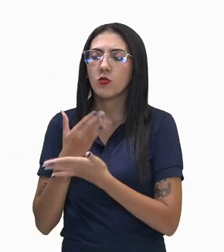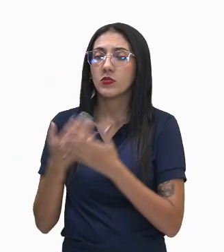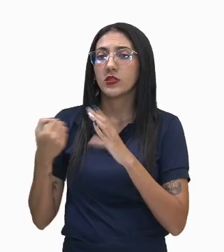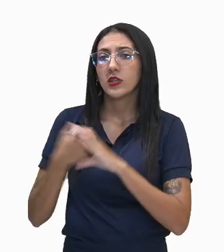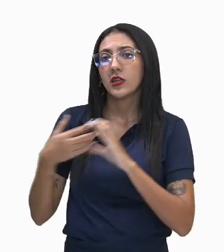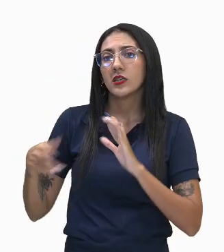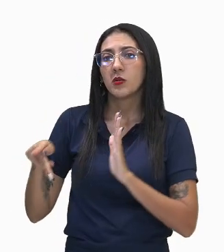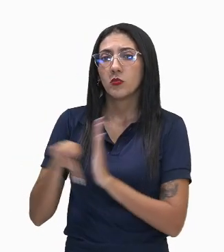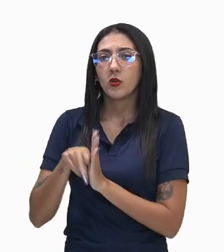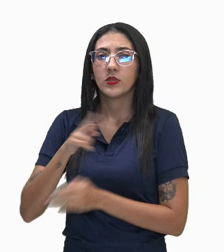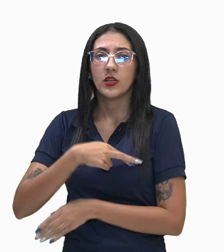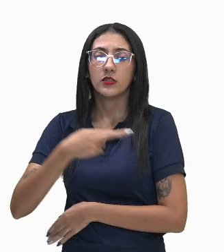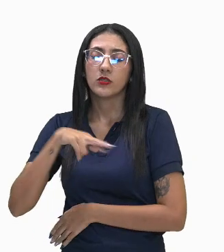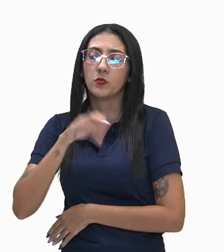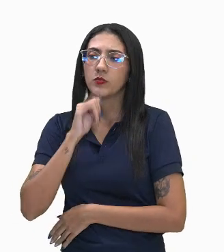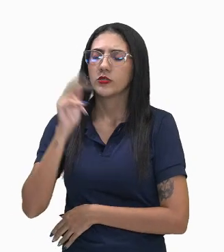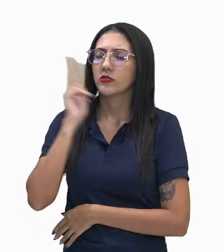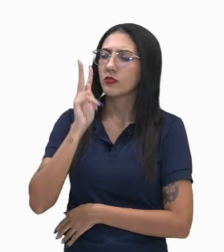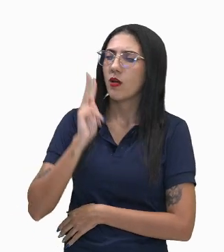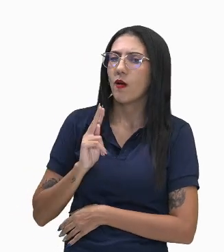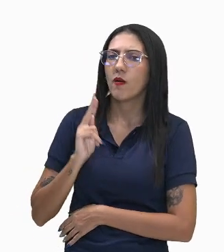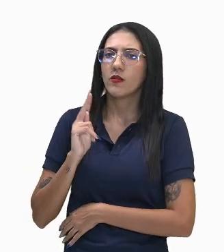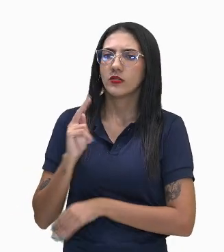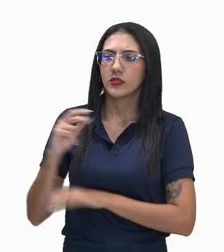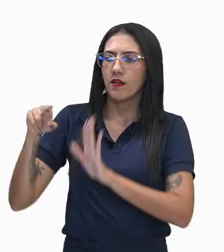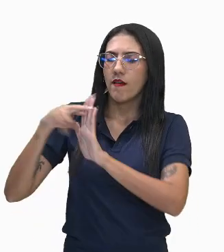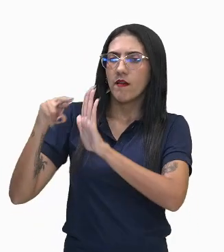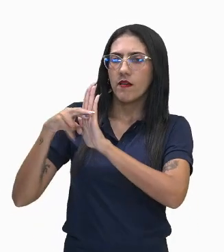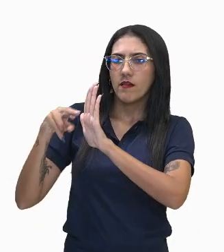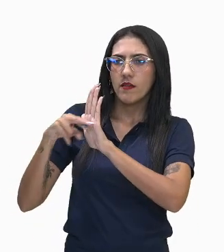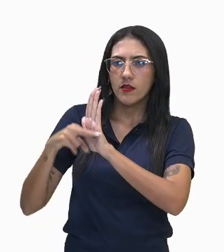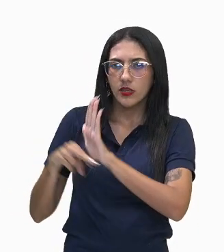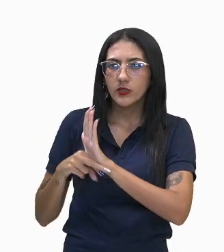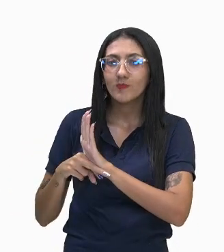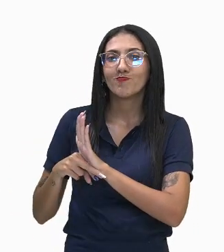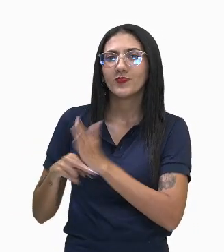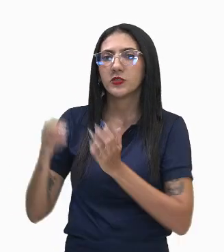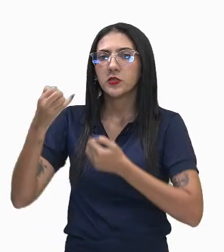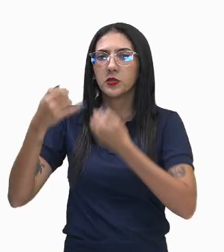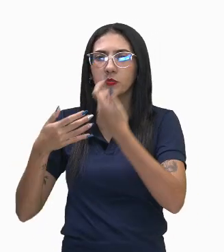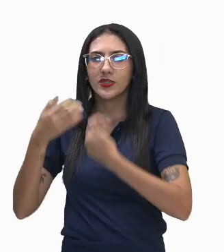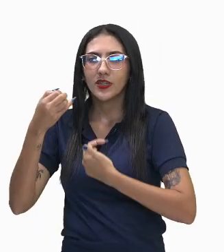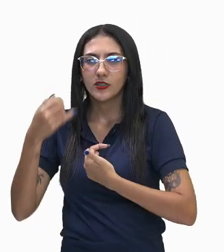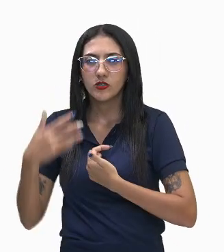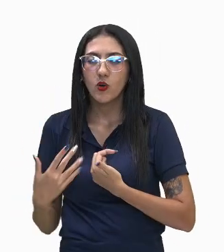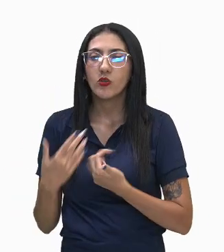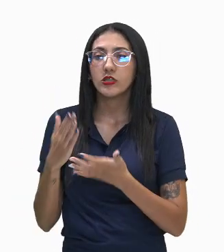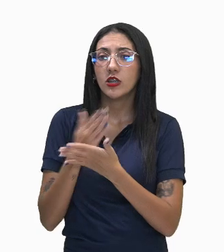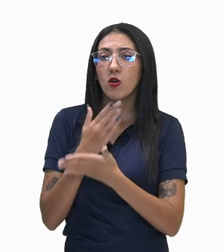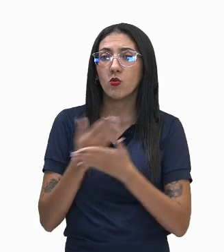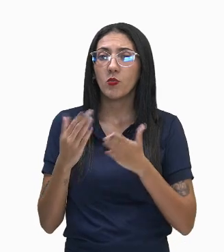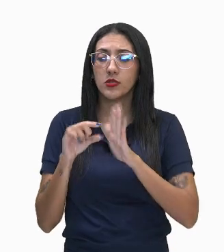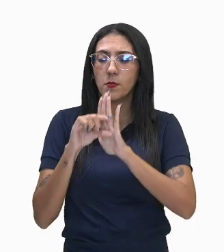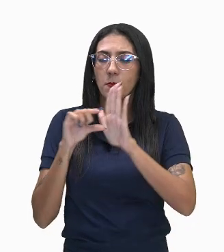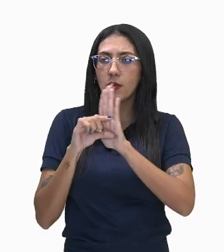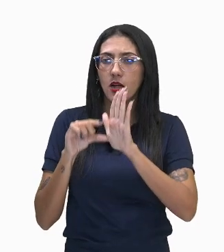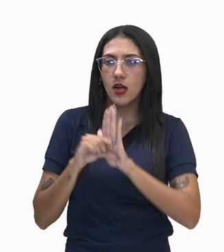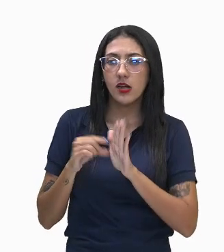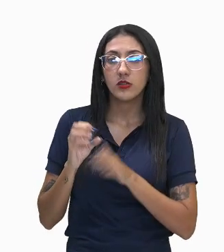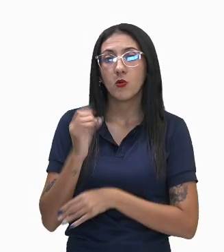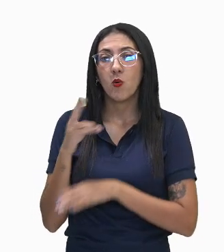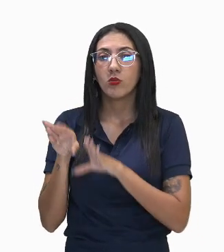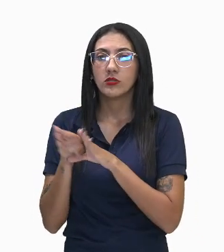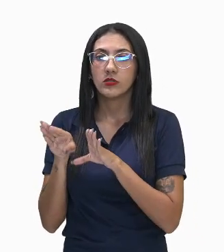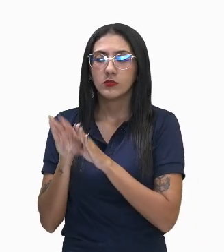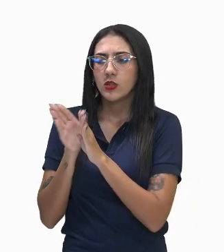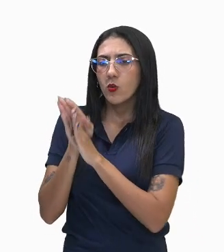religiosa, como sua história, suas regras morais, explicações de escrituras sagradas, orientações para o